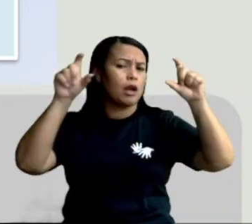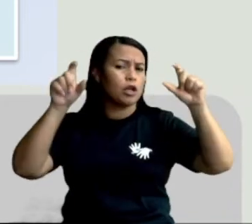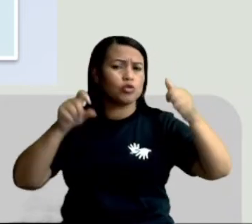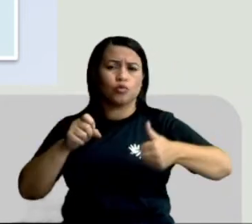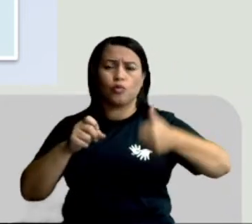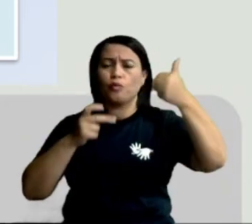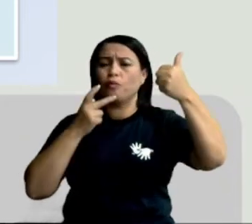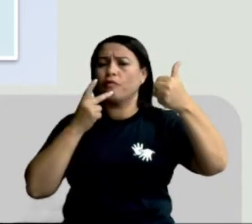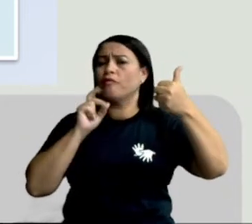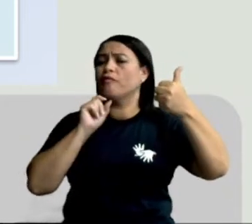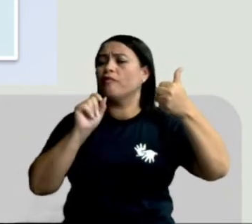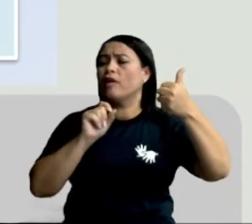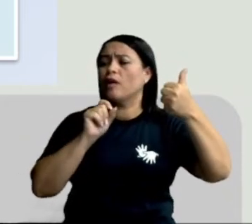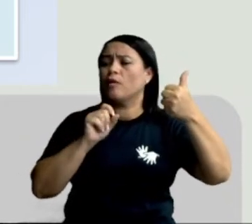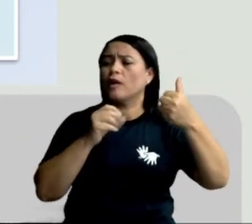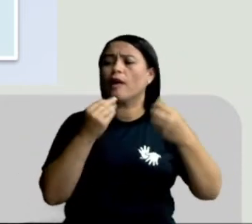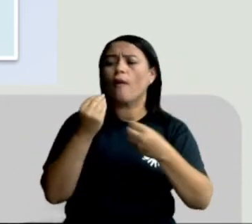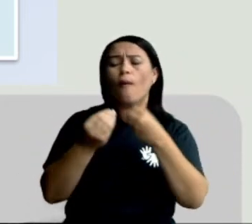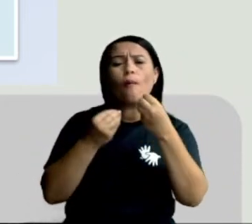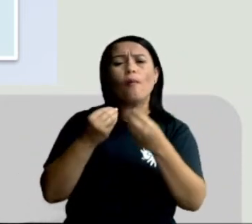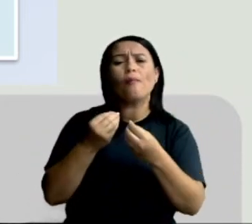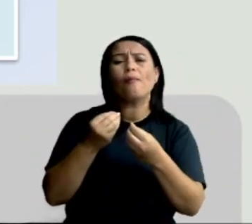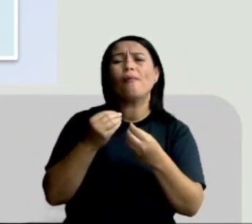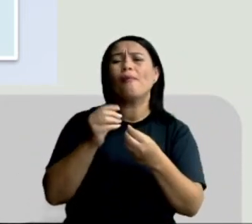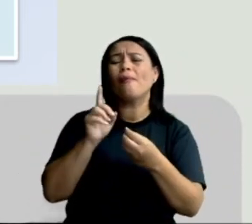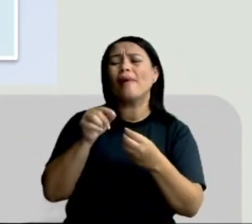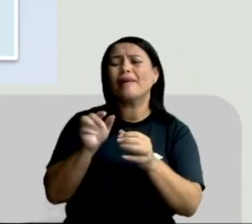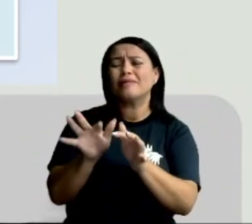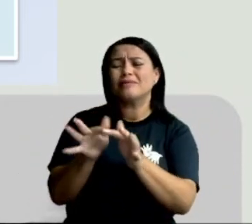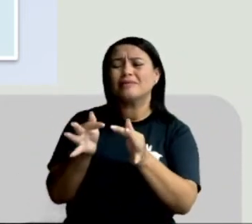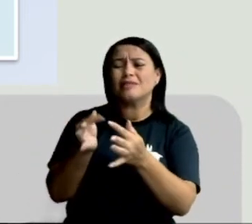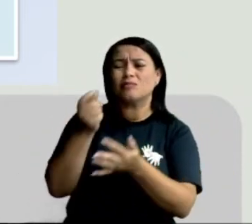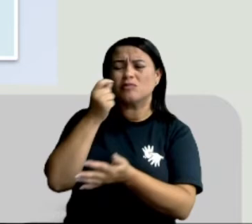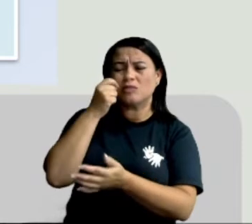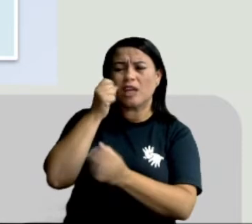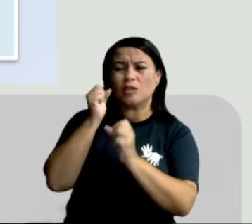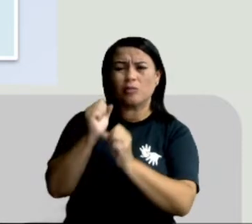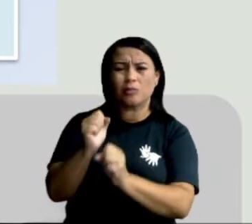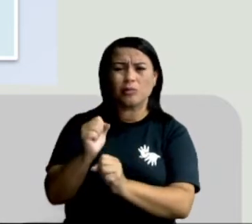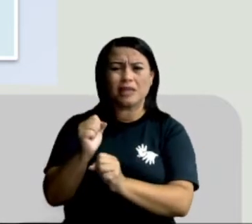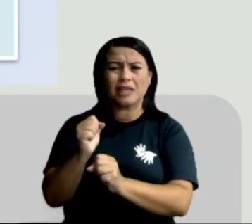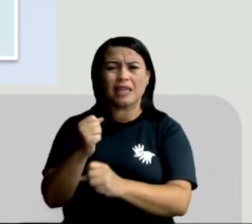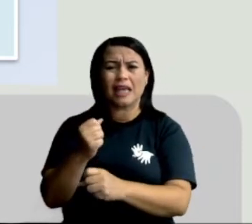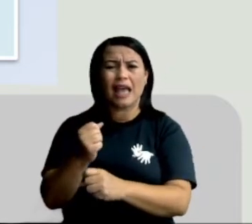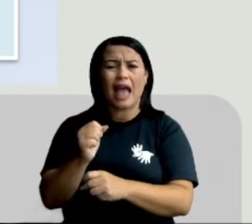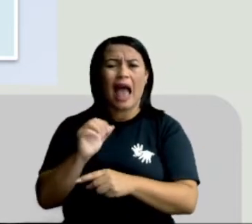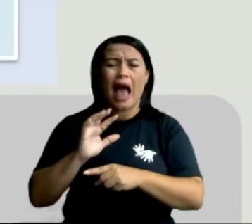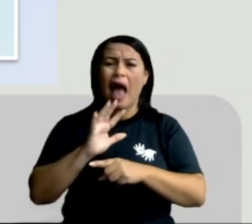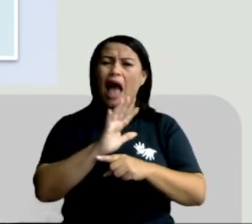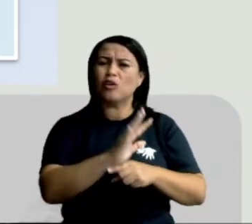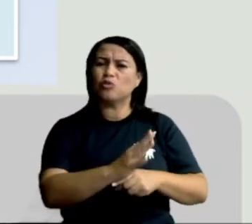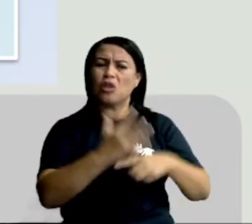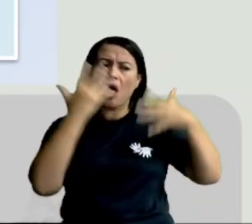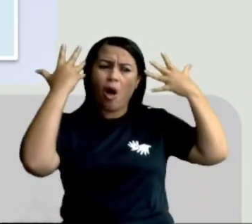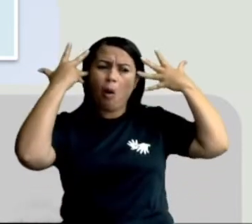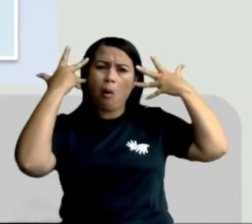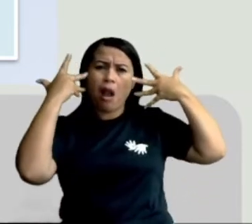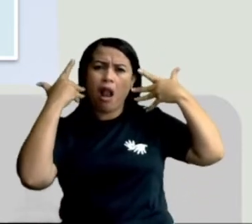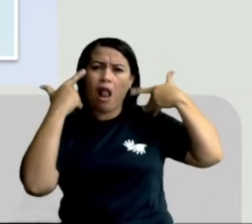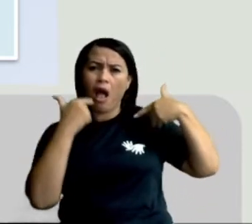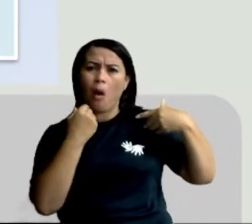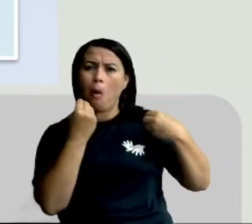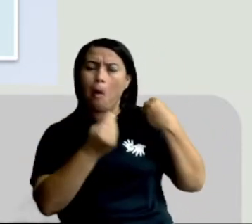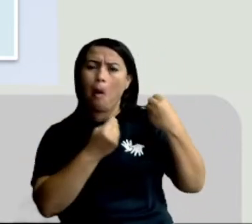fala assim: como é que um simples camundongo poderia ajudar uma fera tão poderosa? É nesse trecho 1 que está